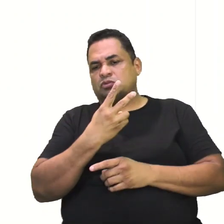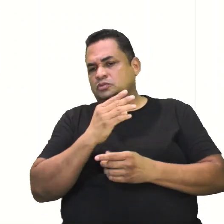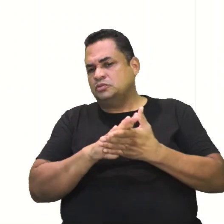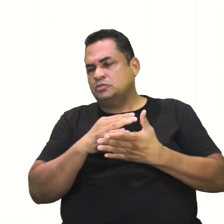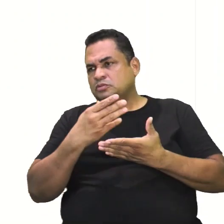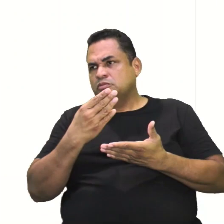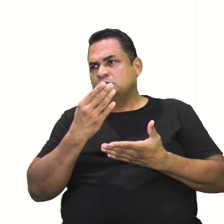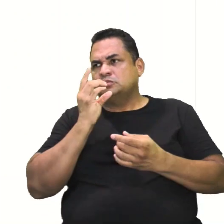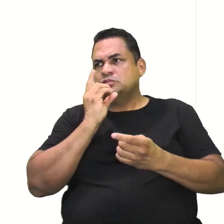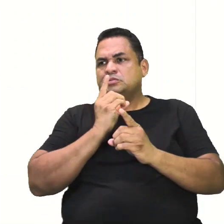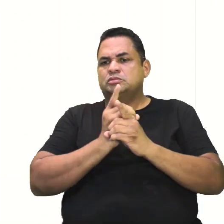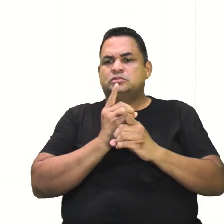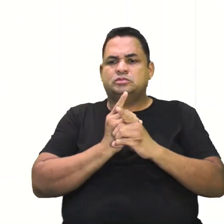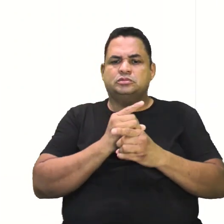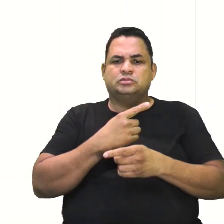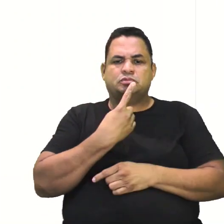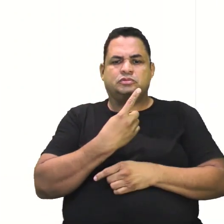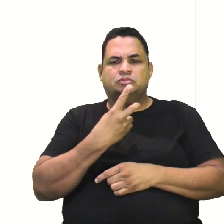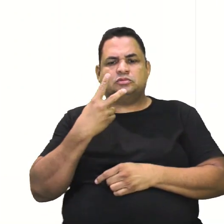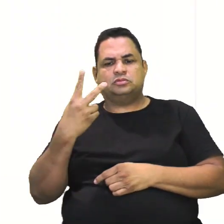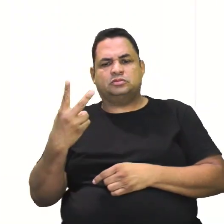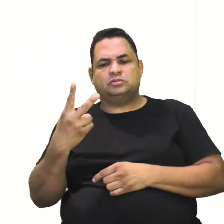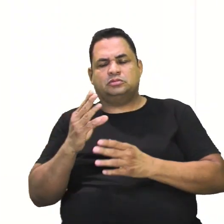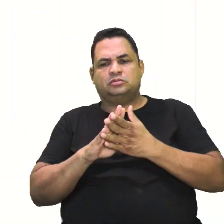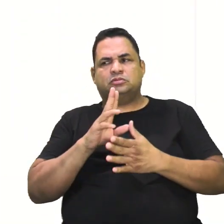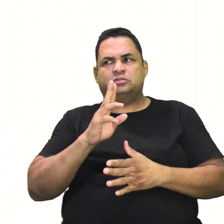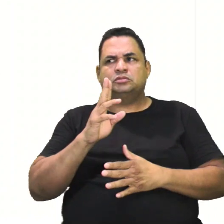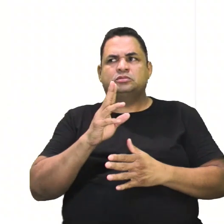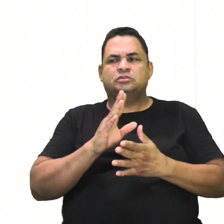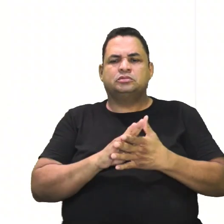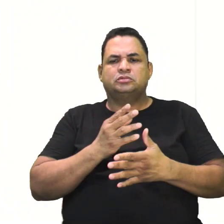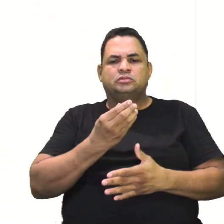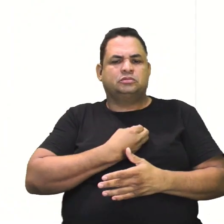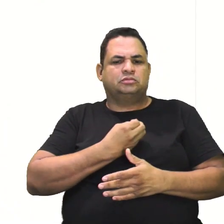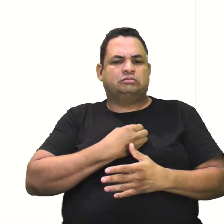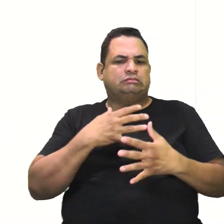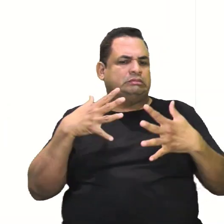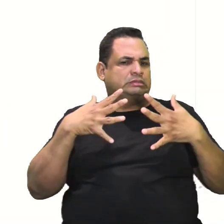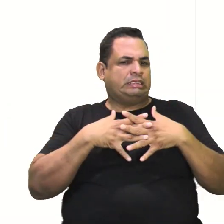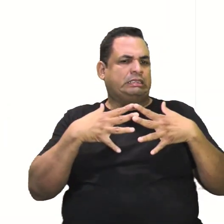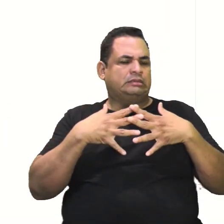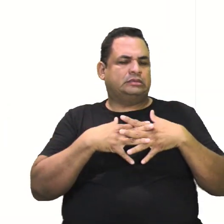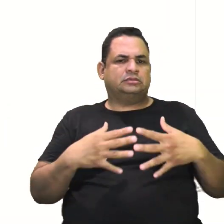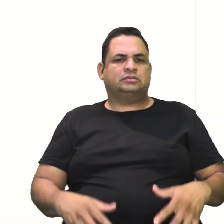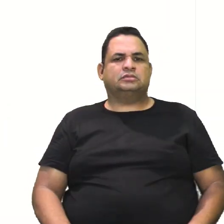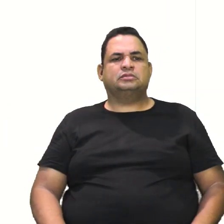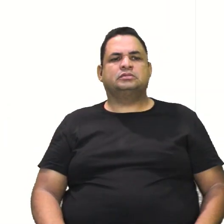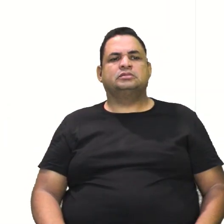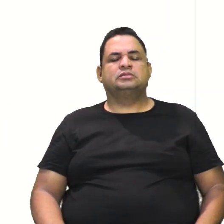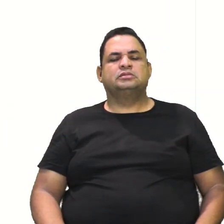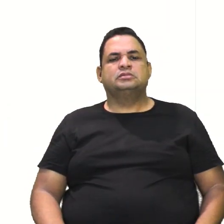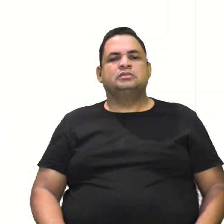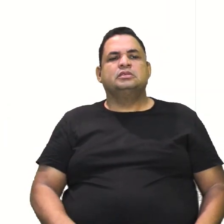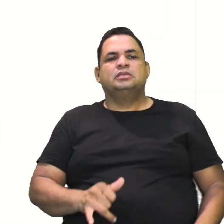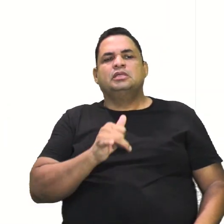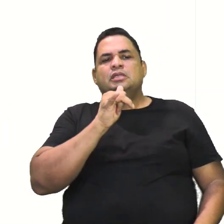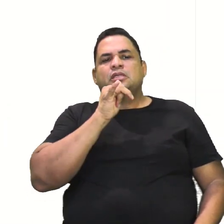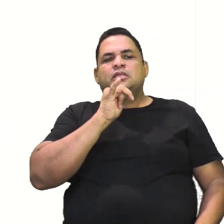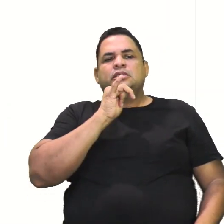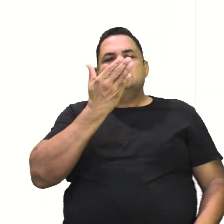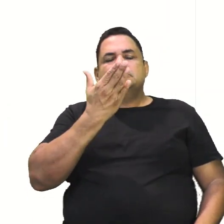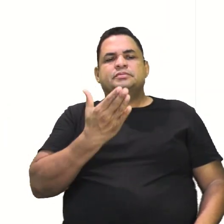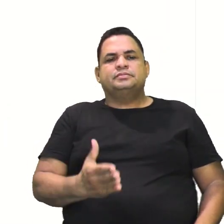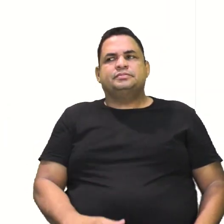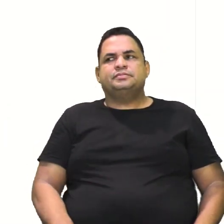3. Achou 1, coloca o 2. Sempre o número perto para não atrapalhar tanto. Vamos de exemplo, né? Porque aqui a gente